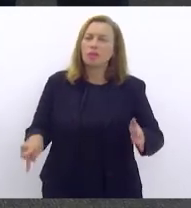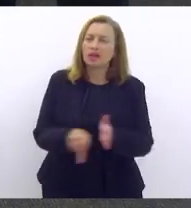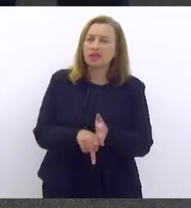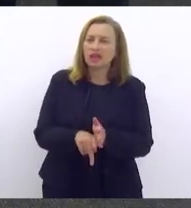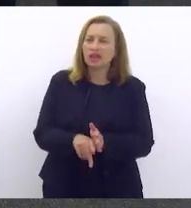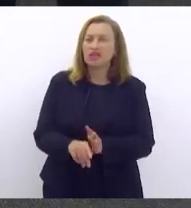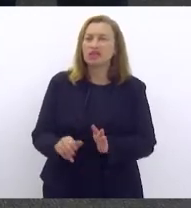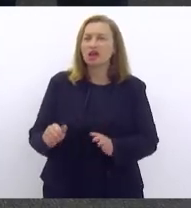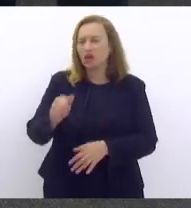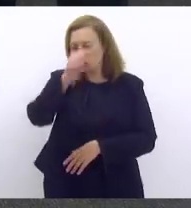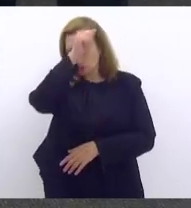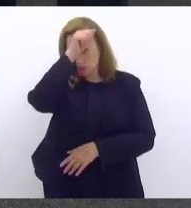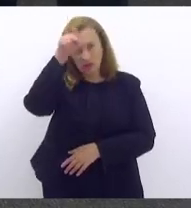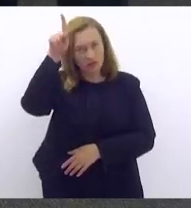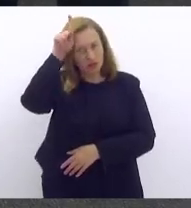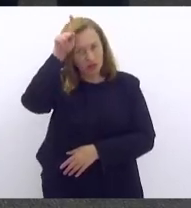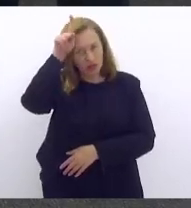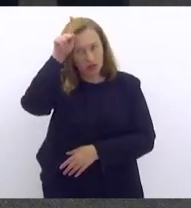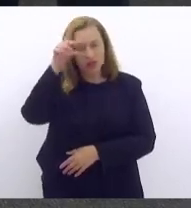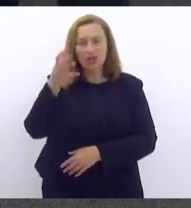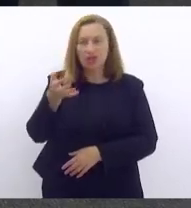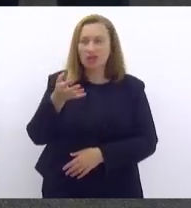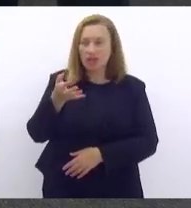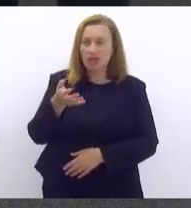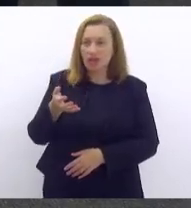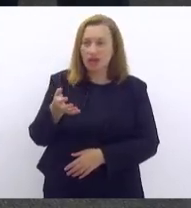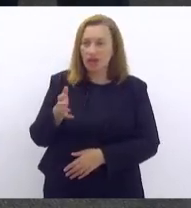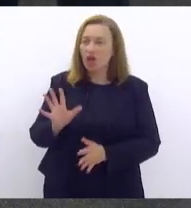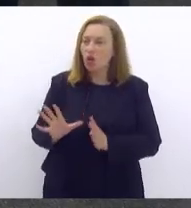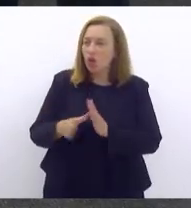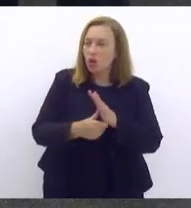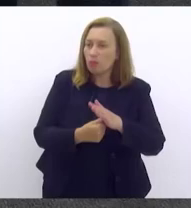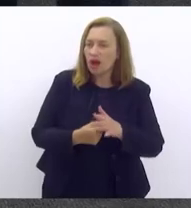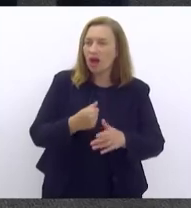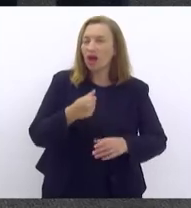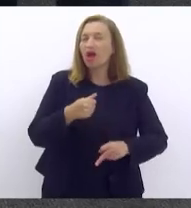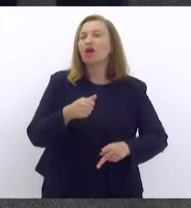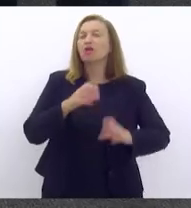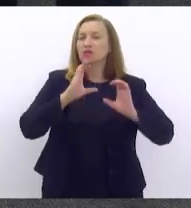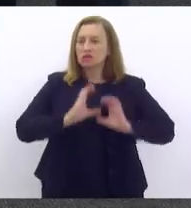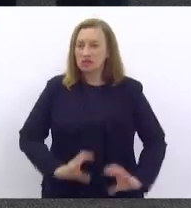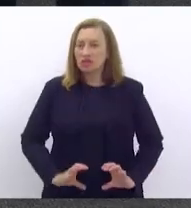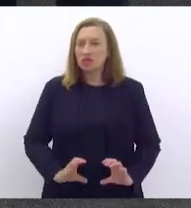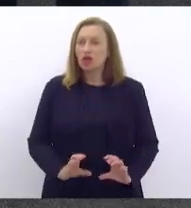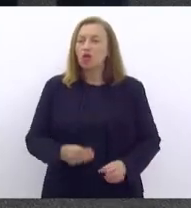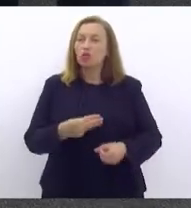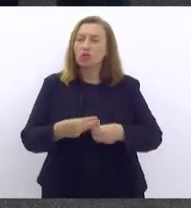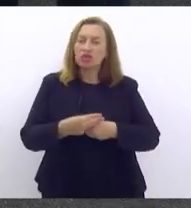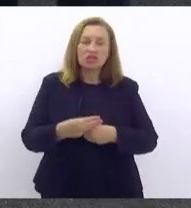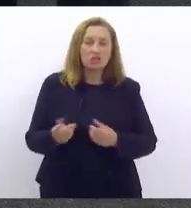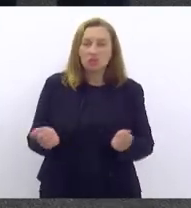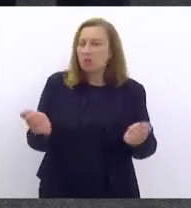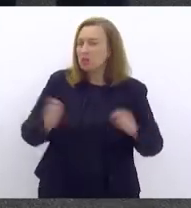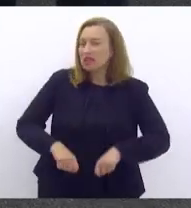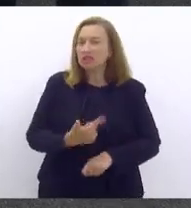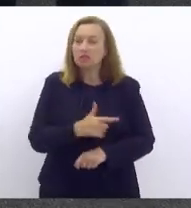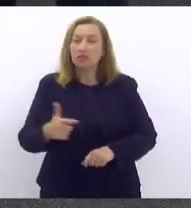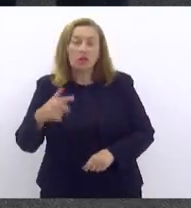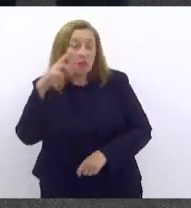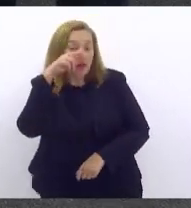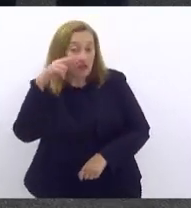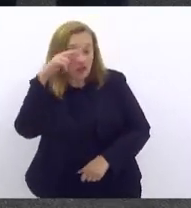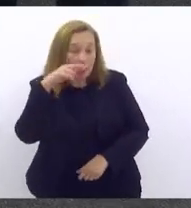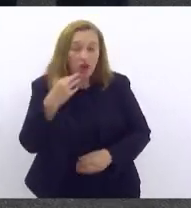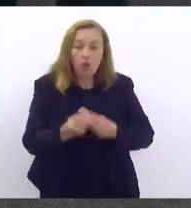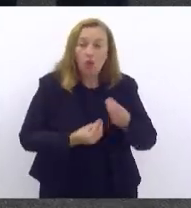senhores prefeitos que querem botar a mão no seu bolso e arrecadar. O município não tem competência para verificar como estão